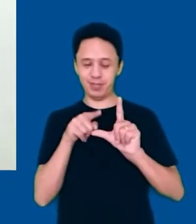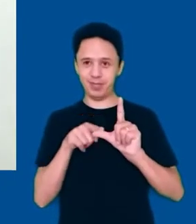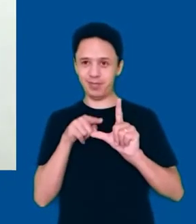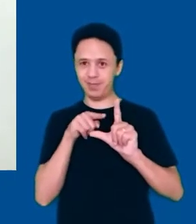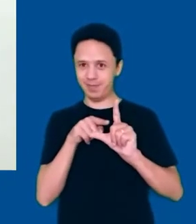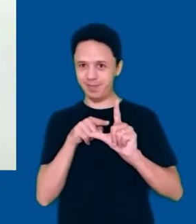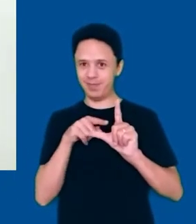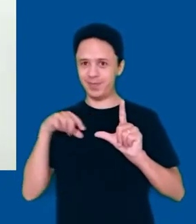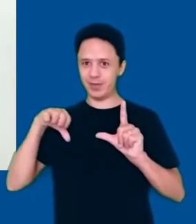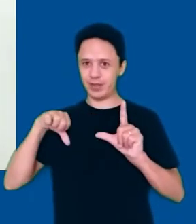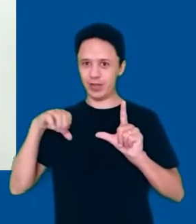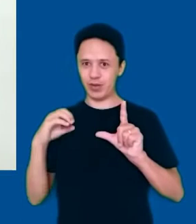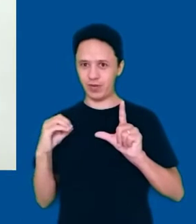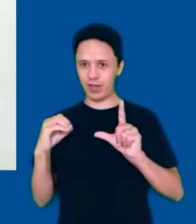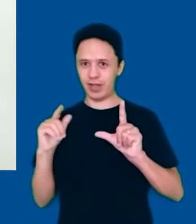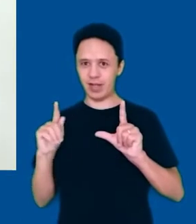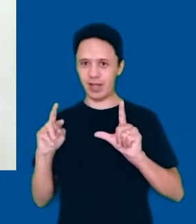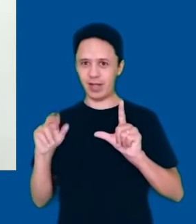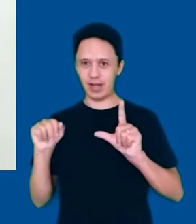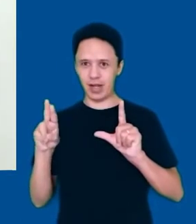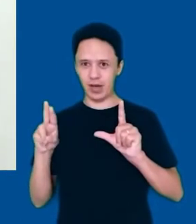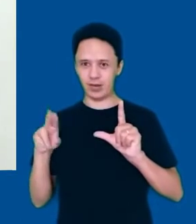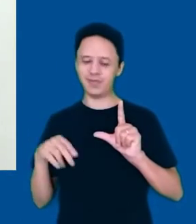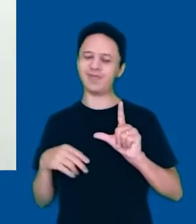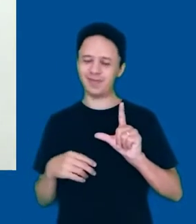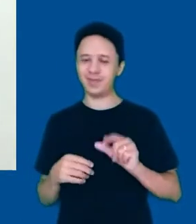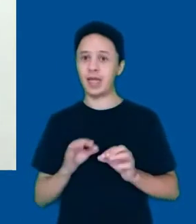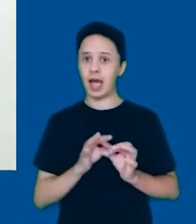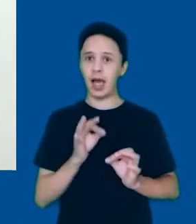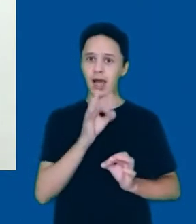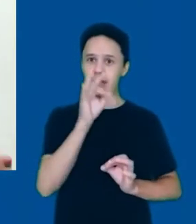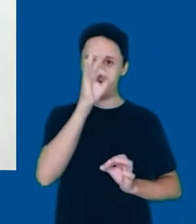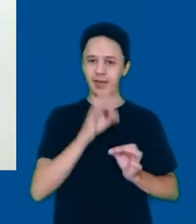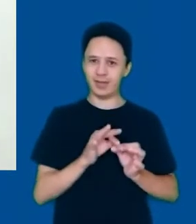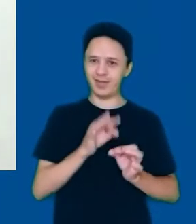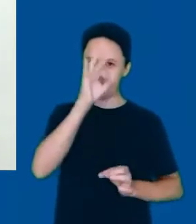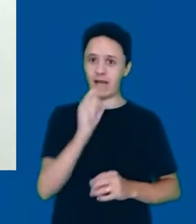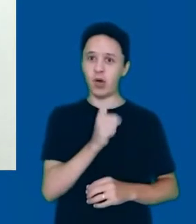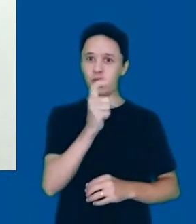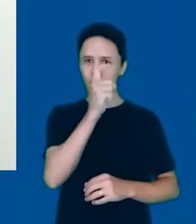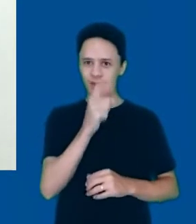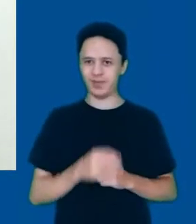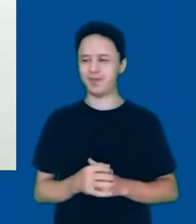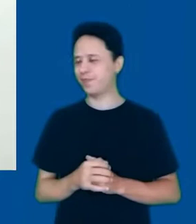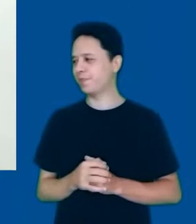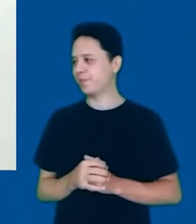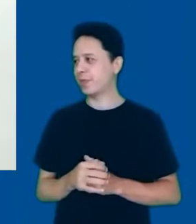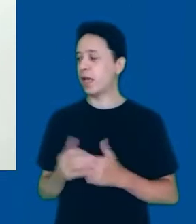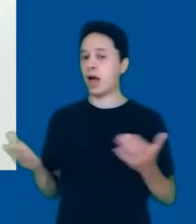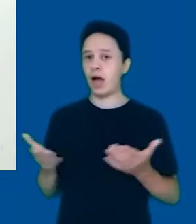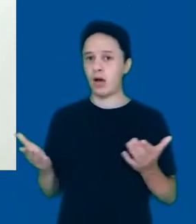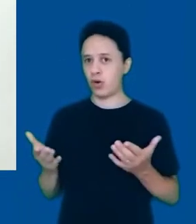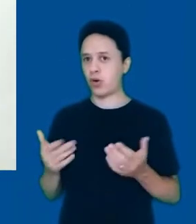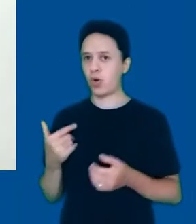lado, ele é a altura do trapézio. Mas e agora? Como é que eu saio disso aqui para fazer uma fórmula? Agora, gente, eu vou